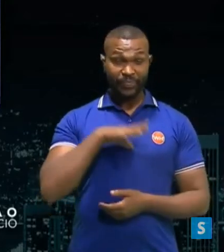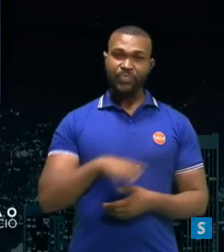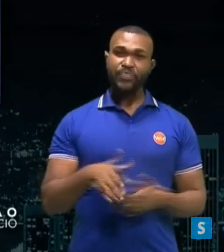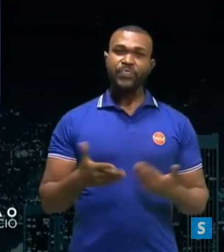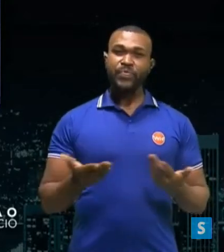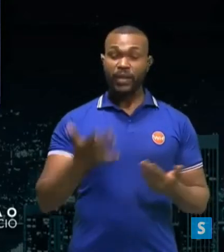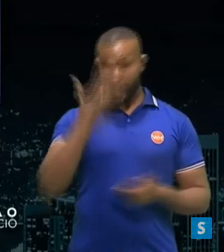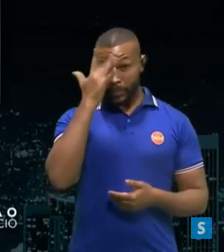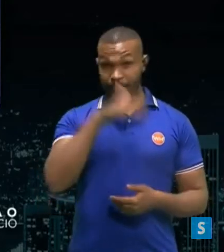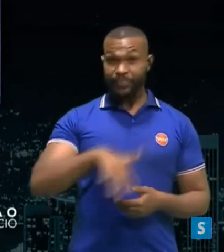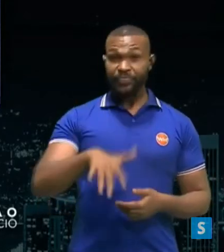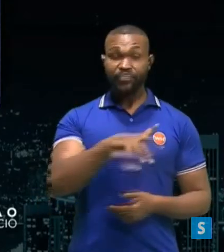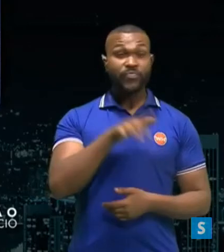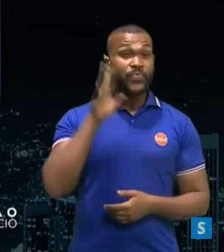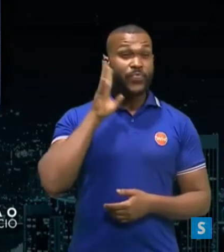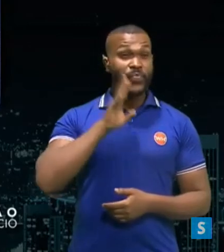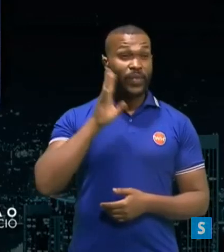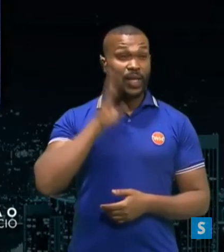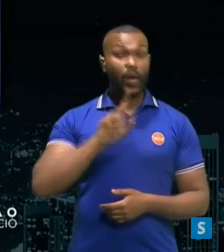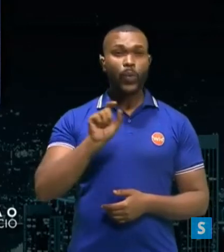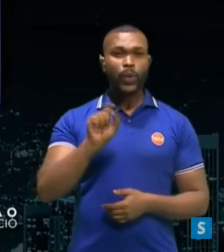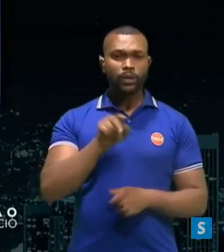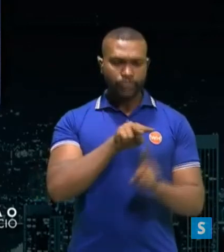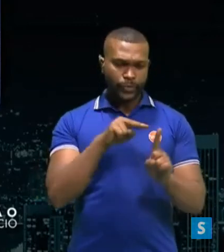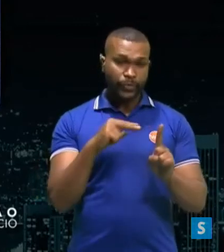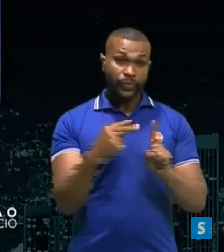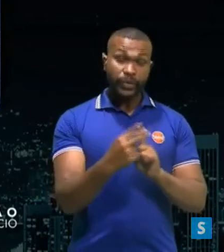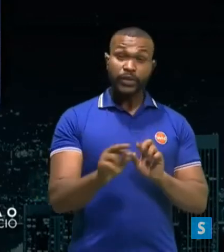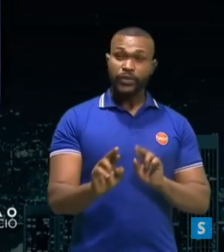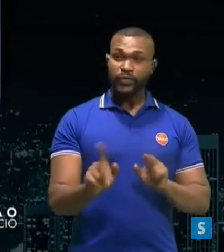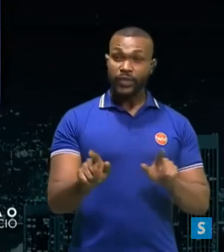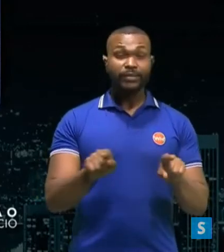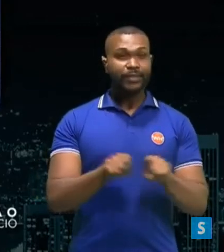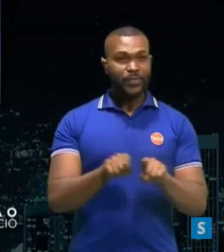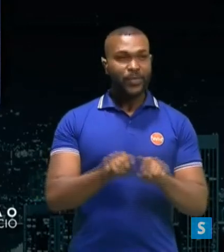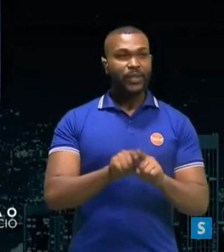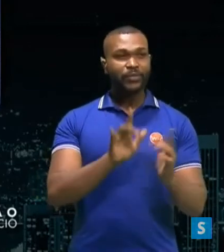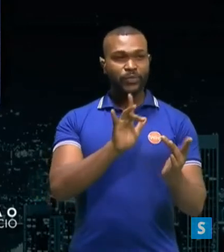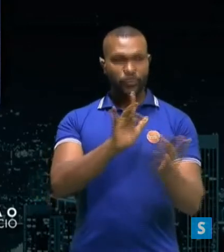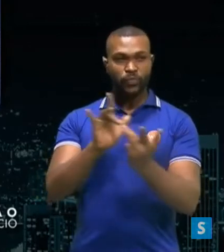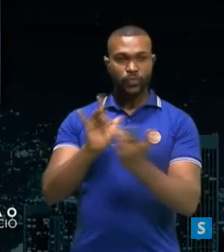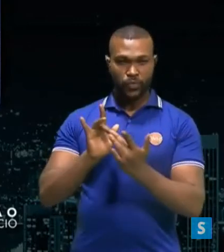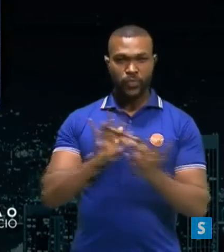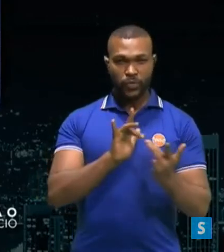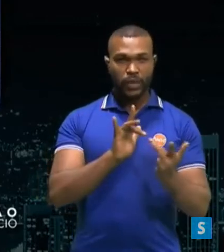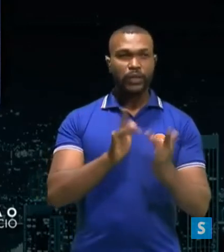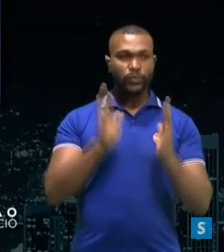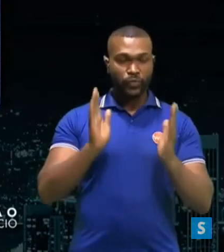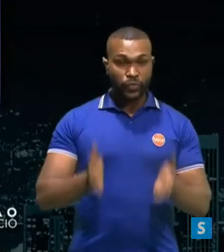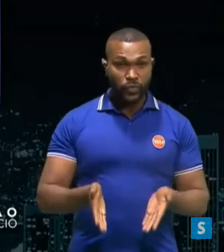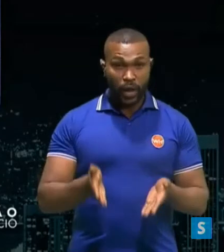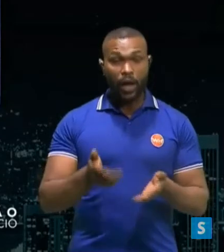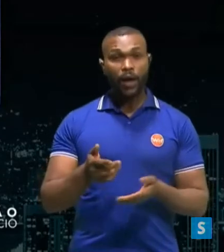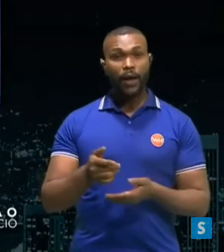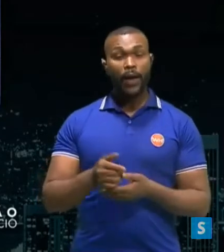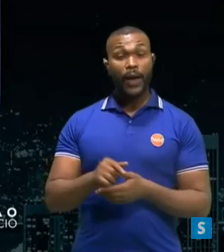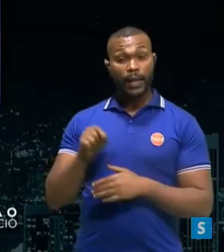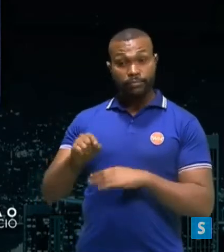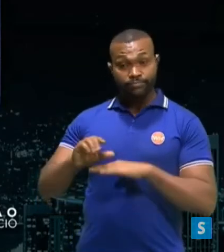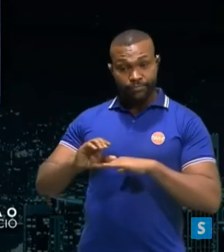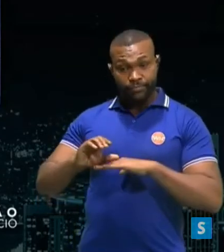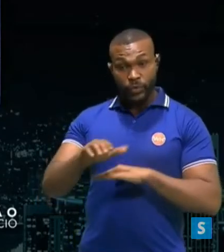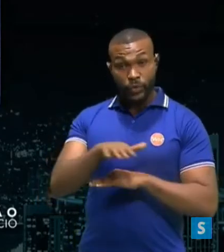pessoal muito bacana né uma visão diferente aí de dessa relação de bentiu Capital